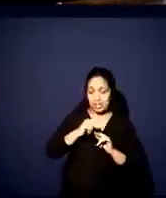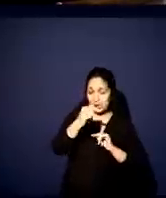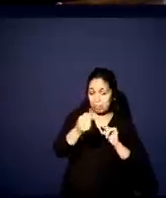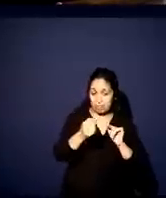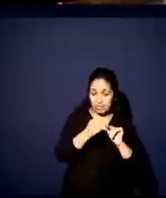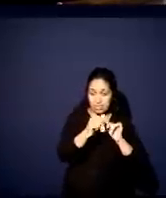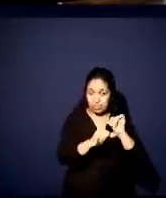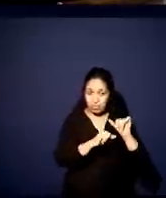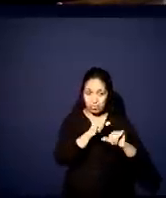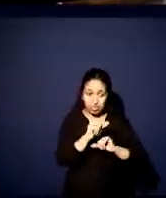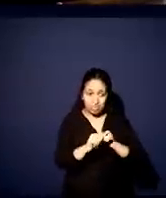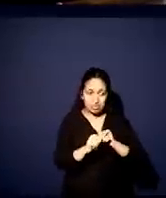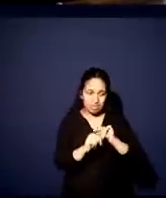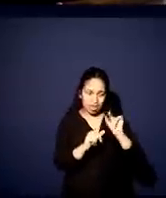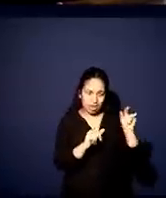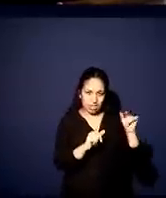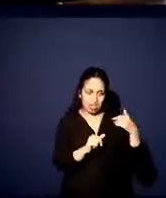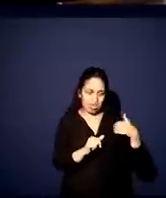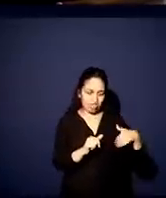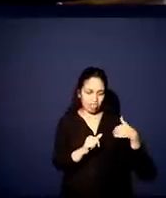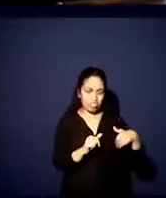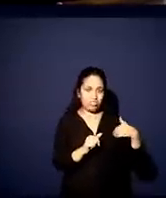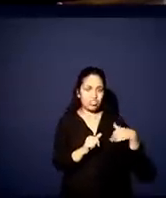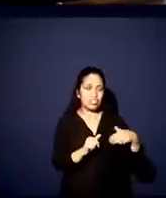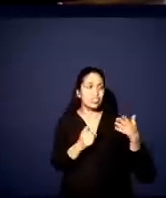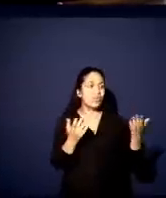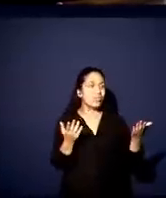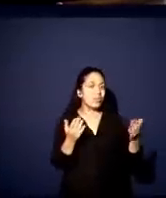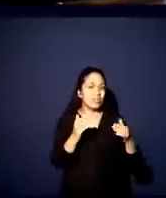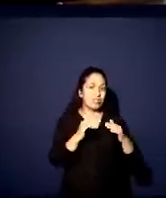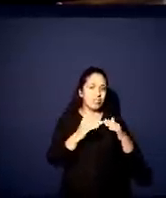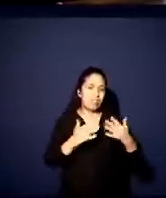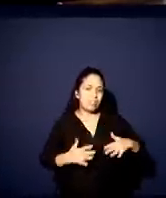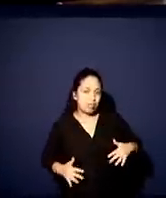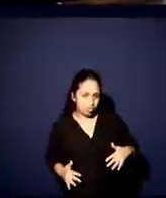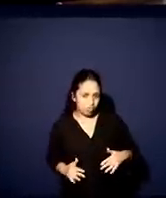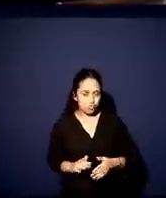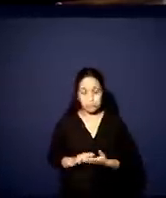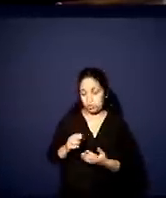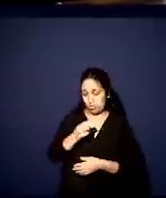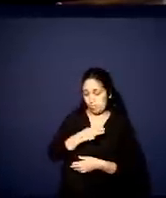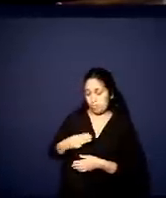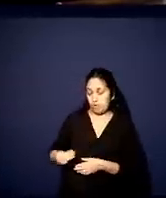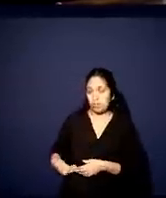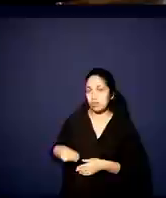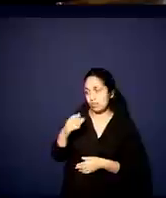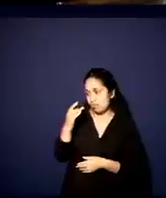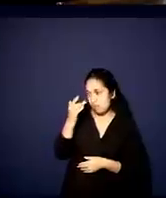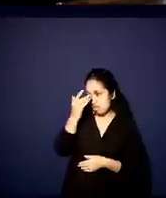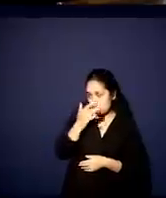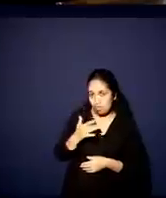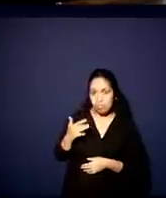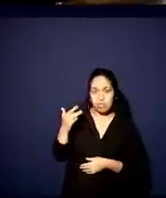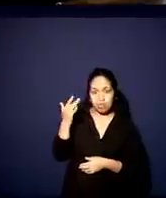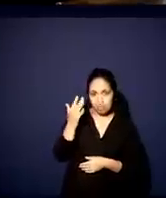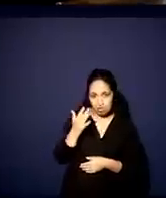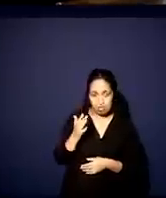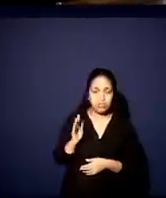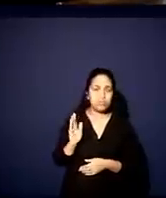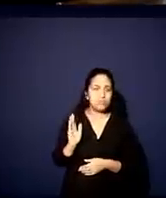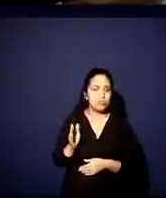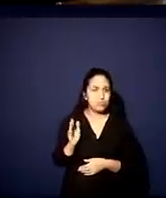aqui do lado, que foi a Argentina, e desancorou as expectativas. O ministro Haddad já deu, num primeiro momento, quando ainda